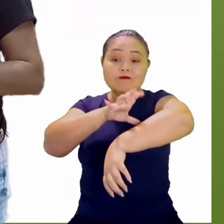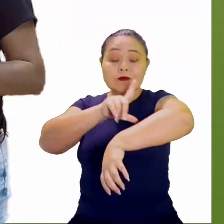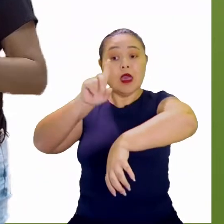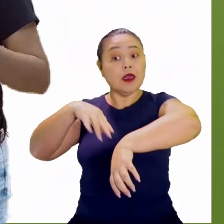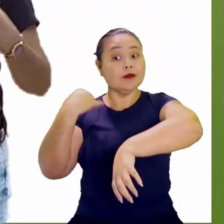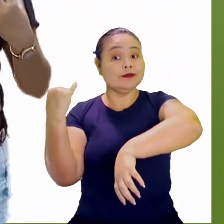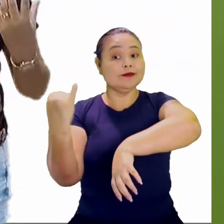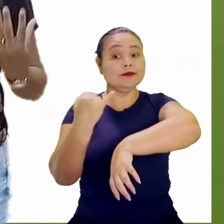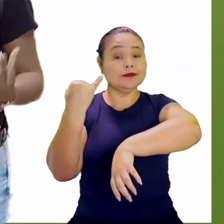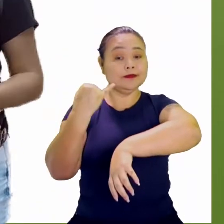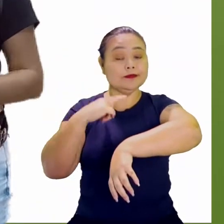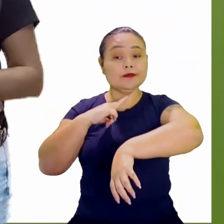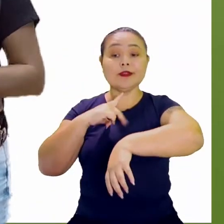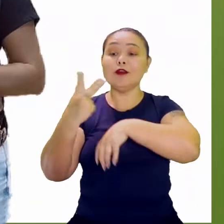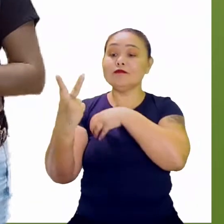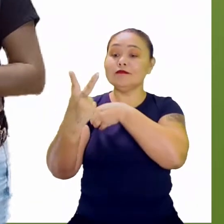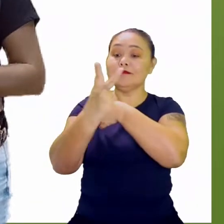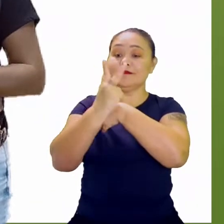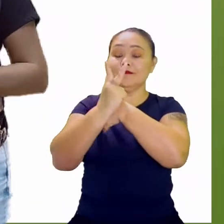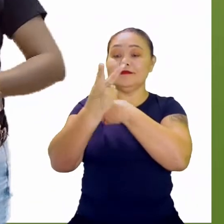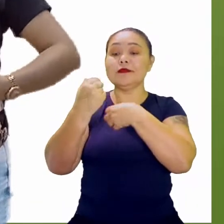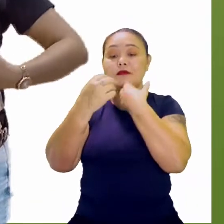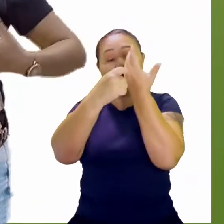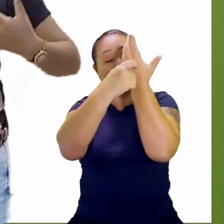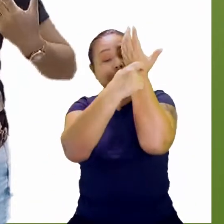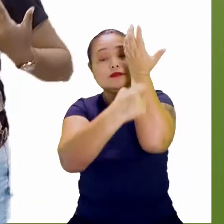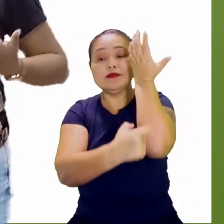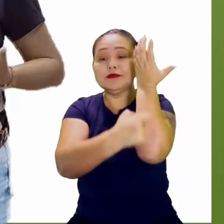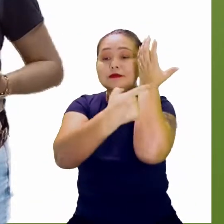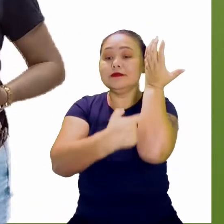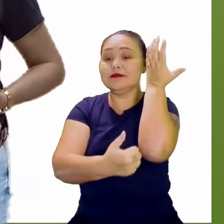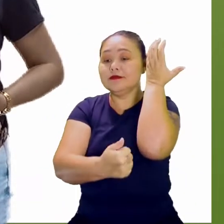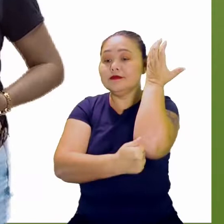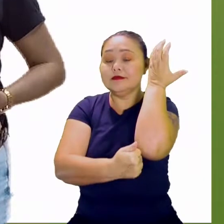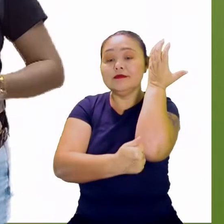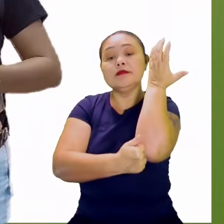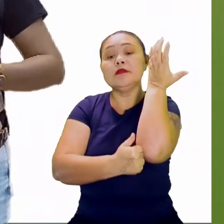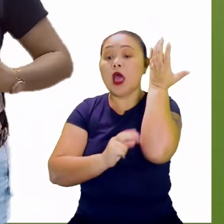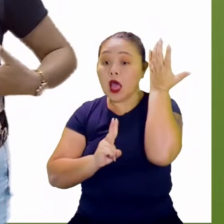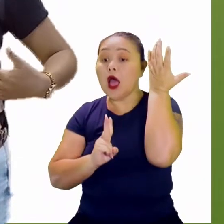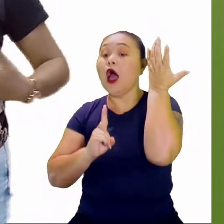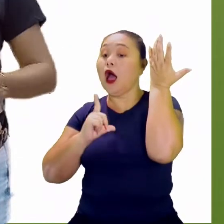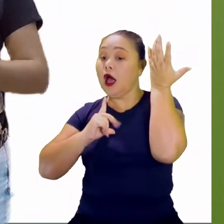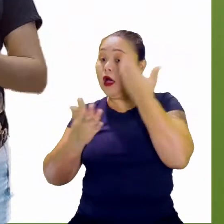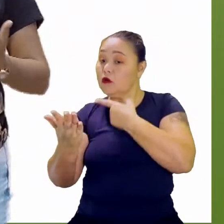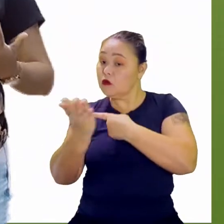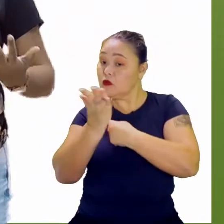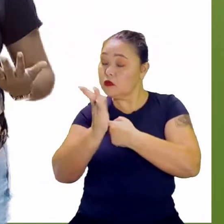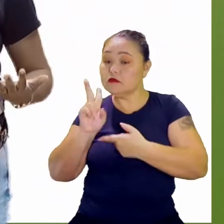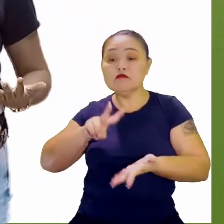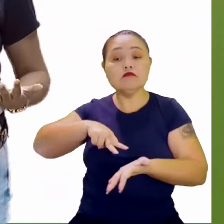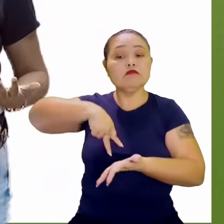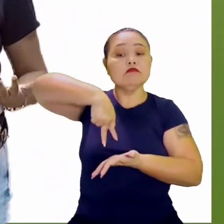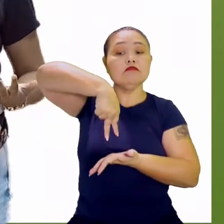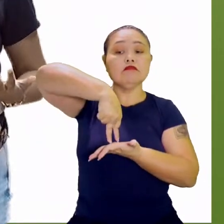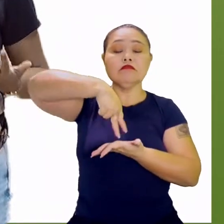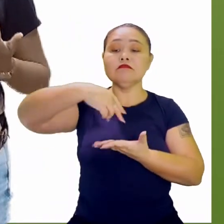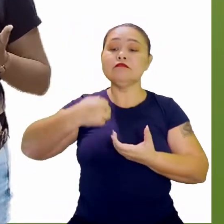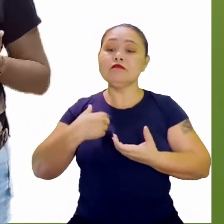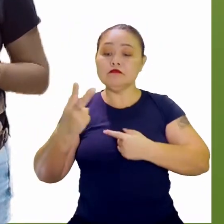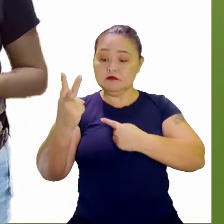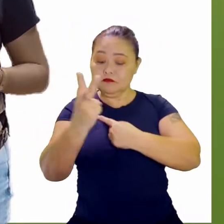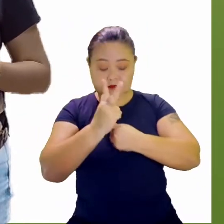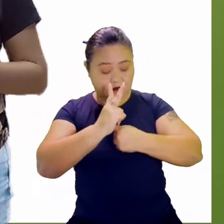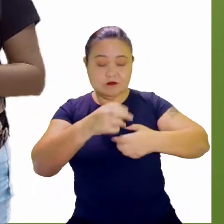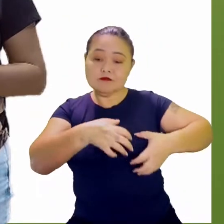importante. Além de proteger o nosso esqueleto, ajudar no nosso fortalecimento, prevenir nossos órgãos, ele